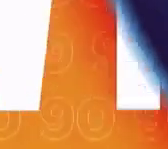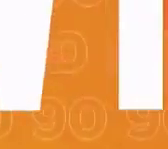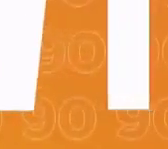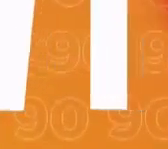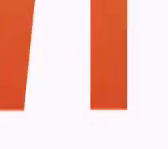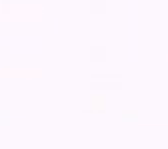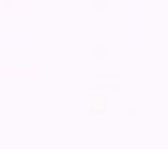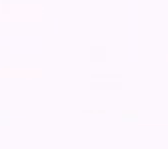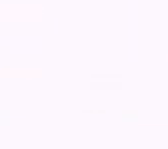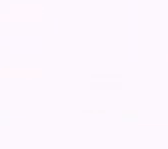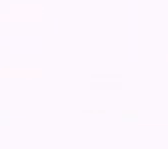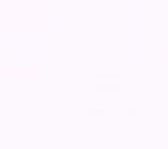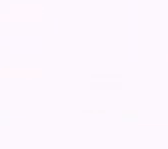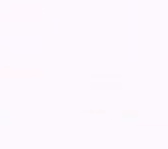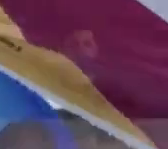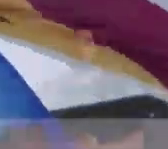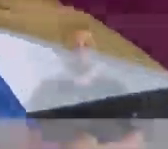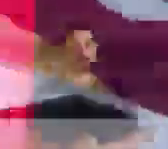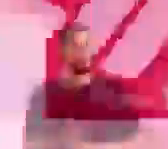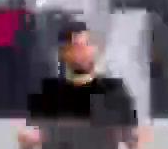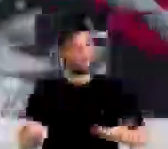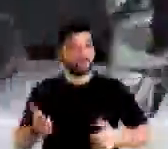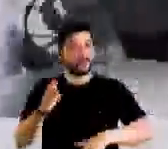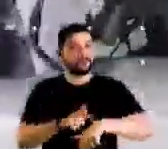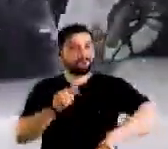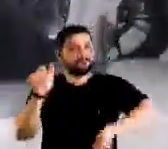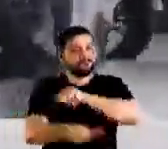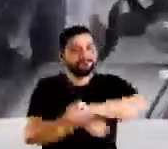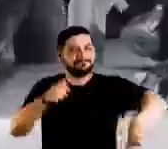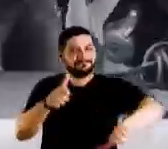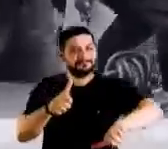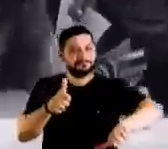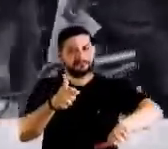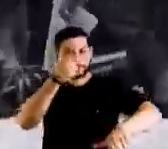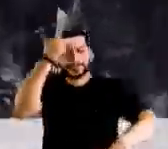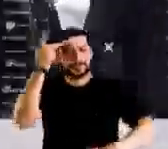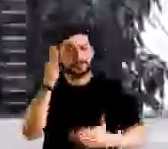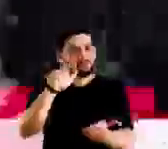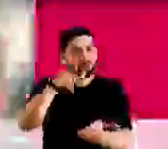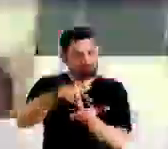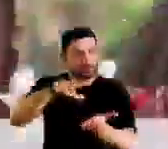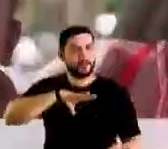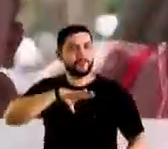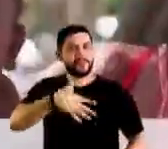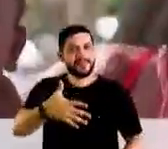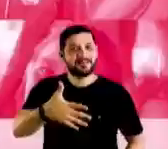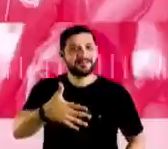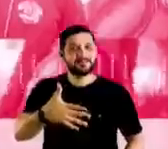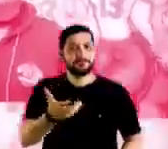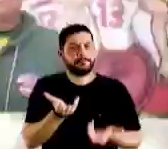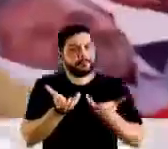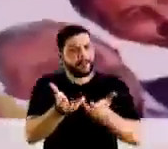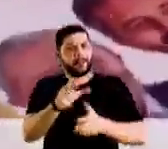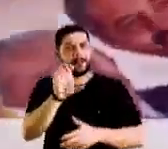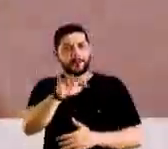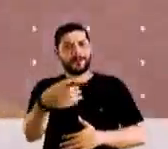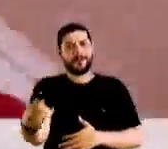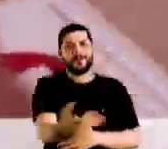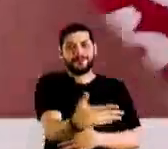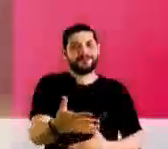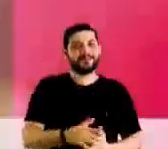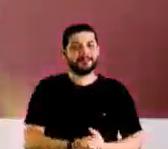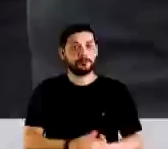vigilância. Vitor Valim é 90. É a hora da mudança, da gente que tem coragem, que quer